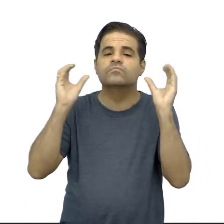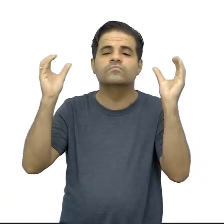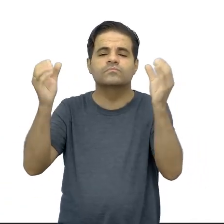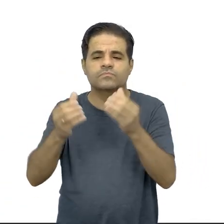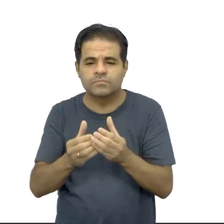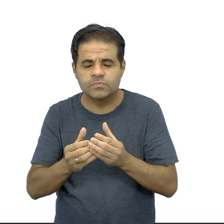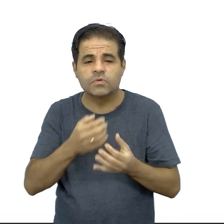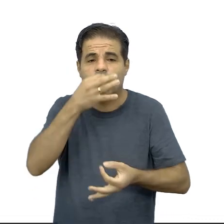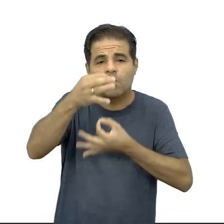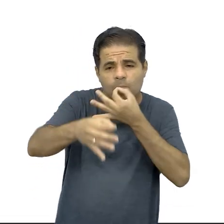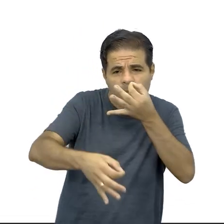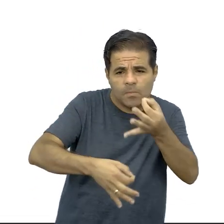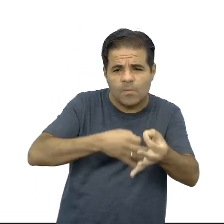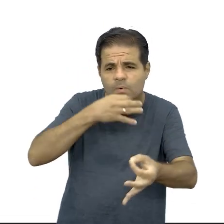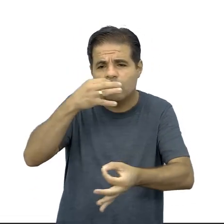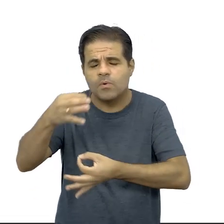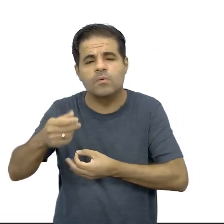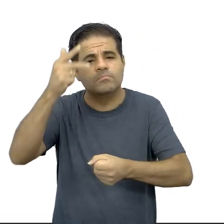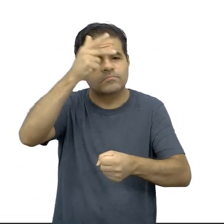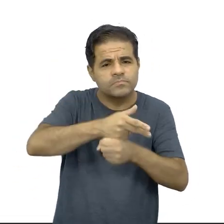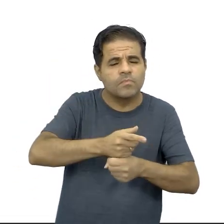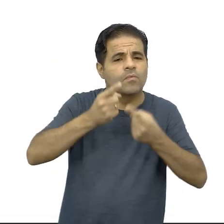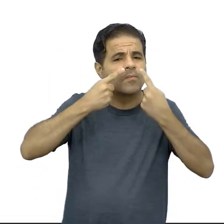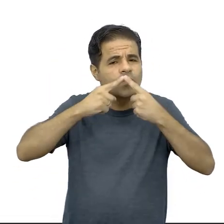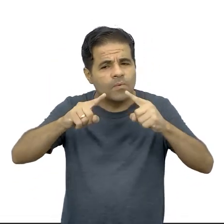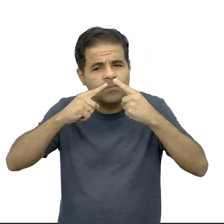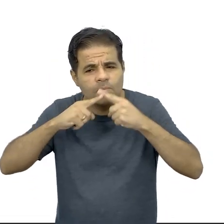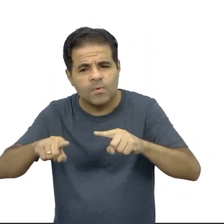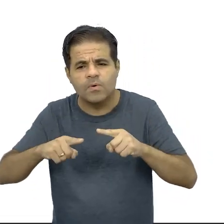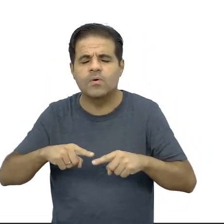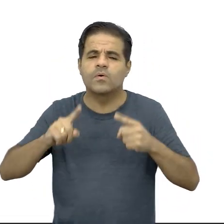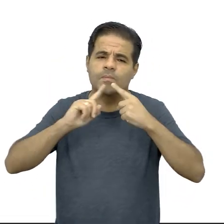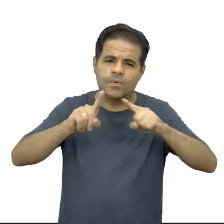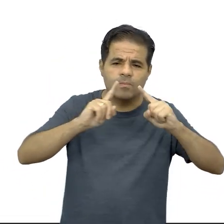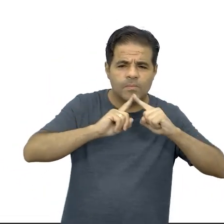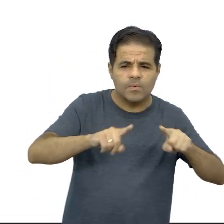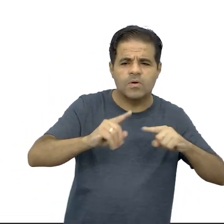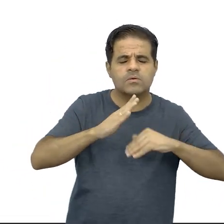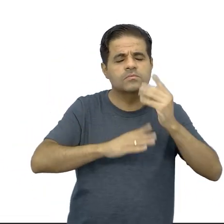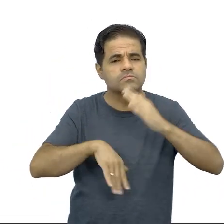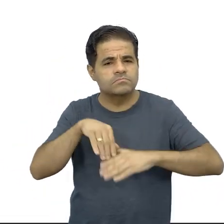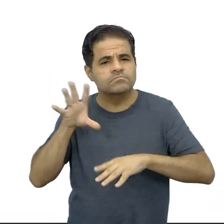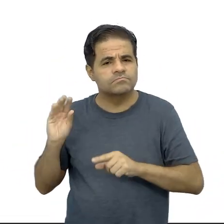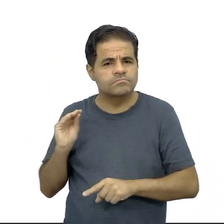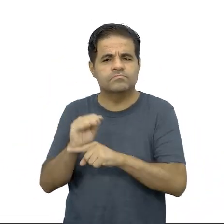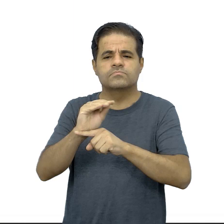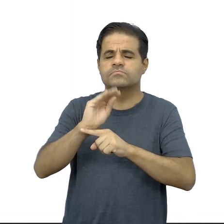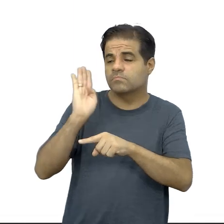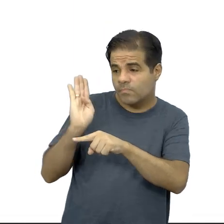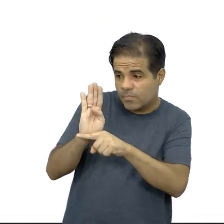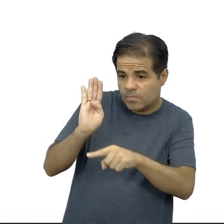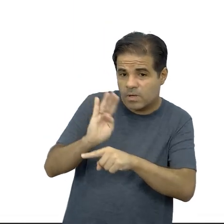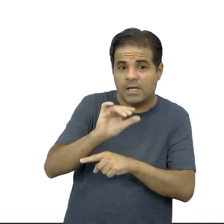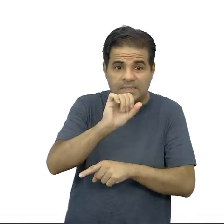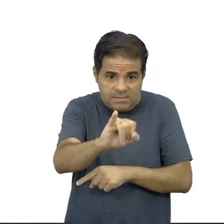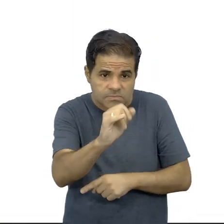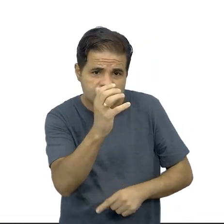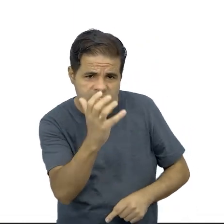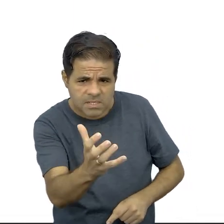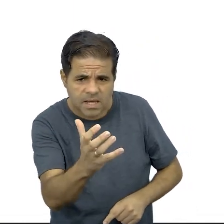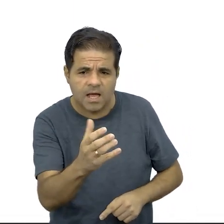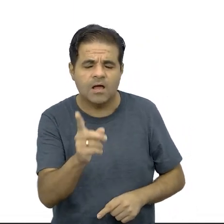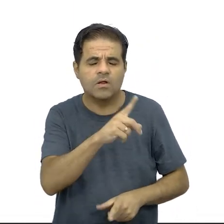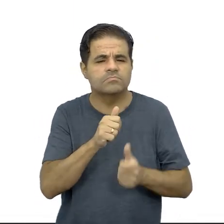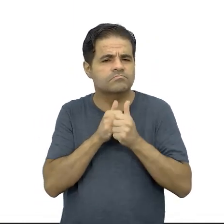natureza, com sugestões, críticas construtivas, deixando abordagens que vocês gostariam que nós